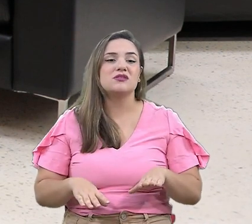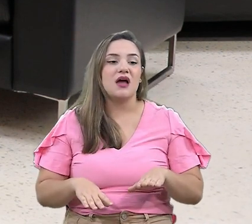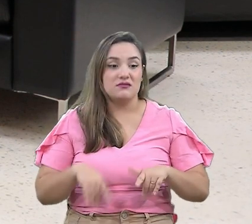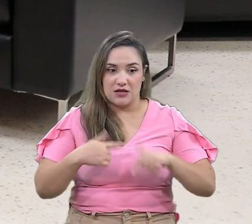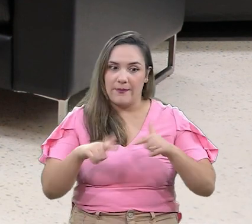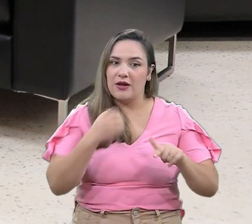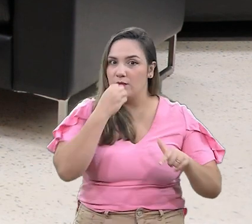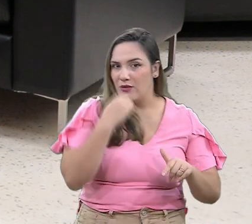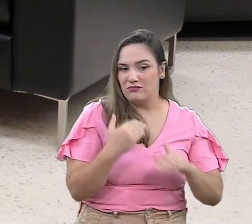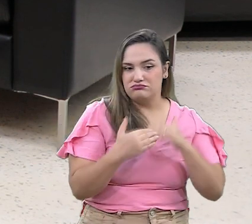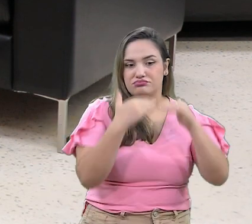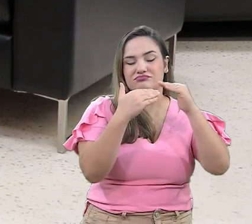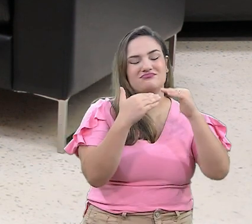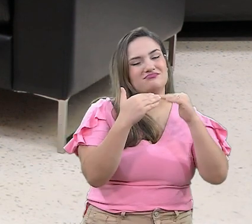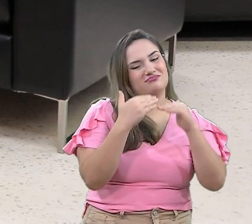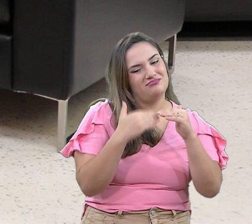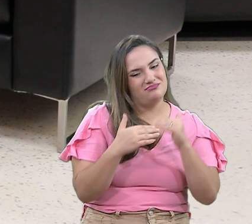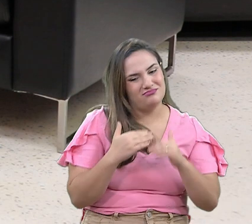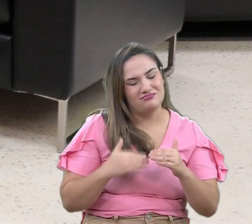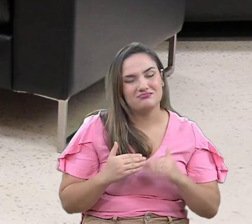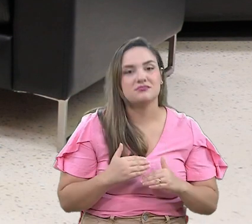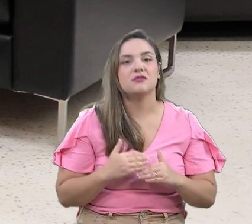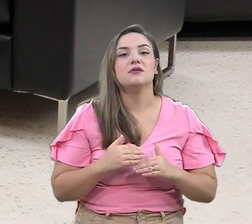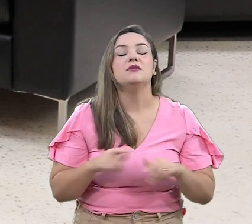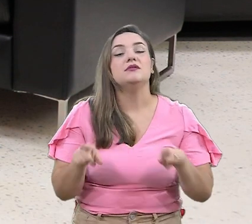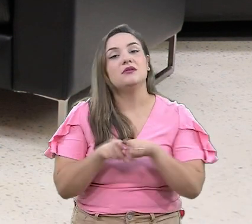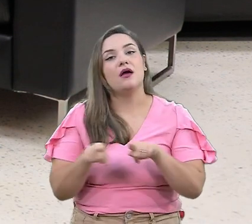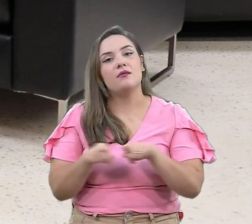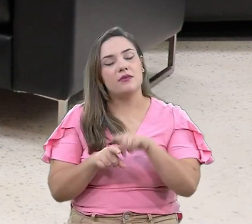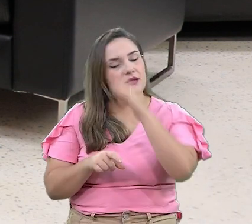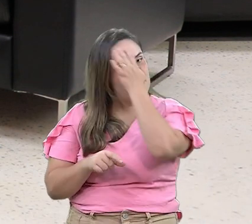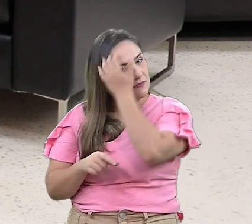produtividade e também